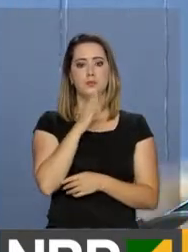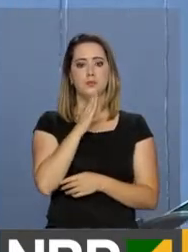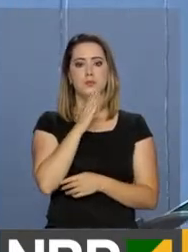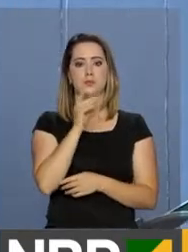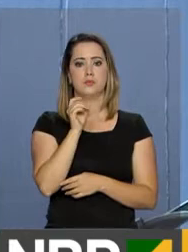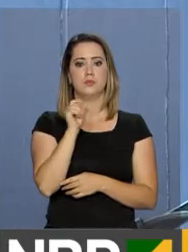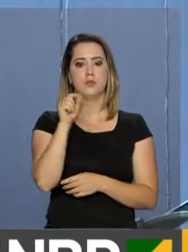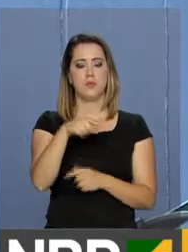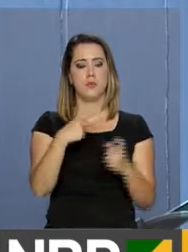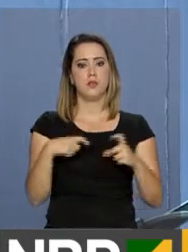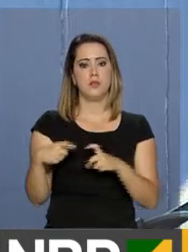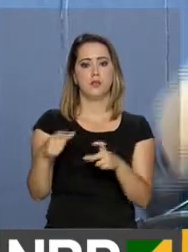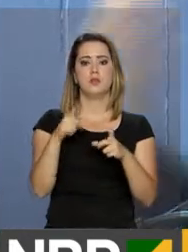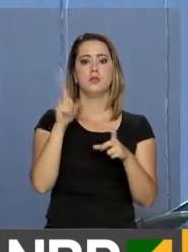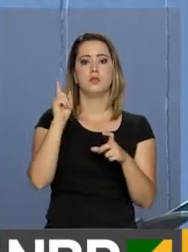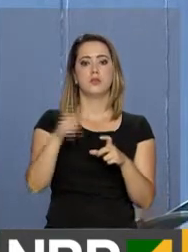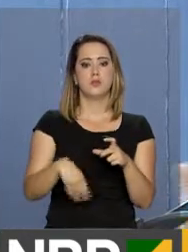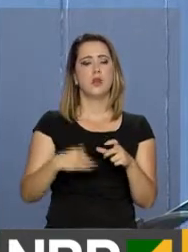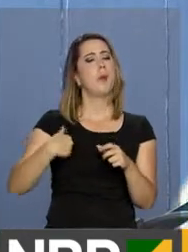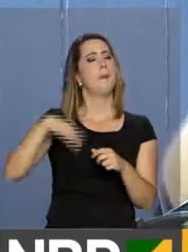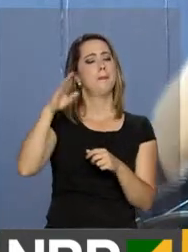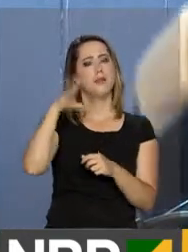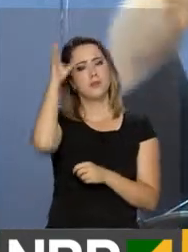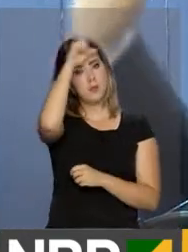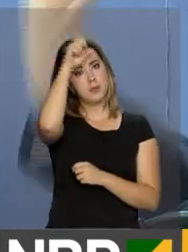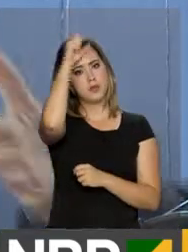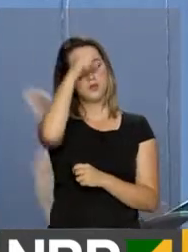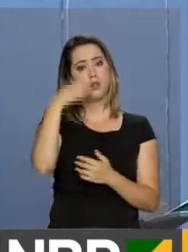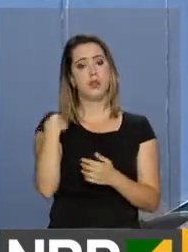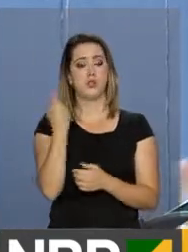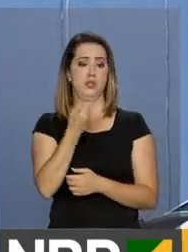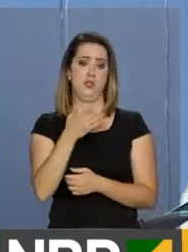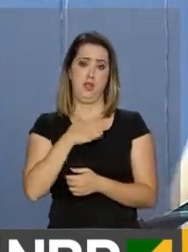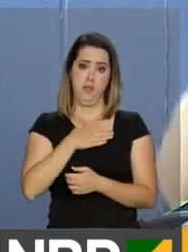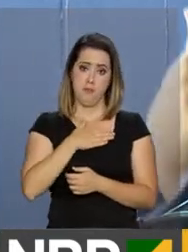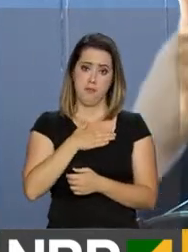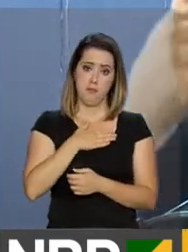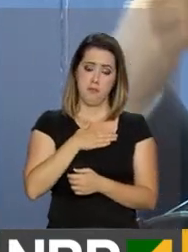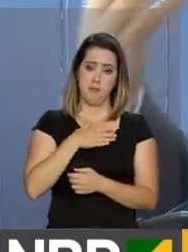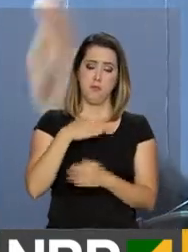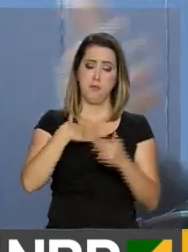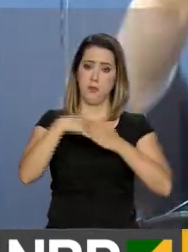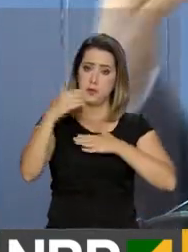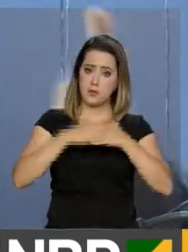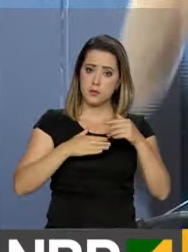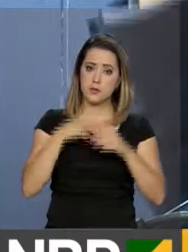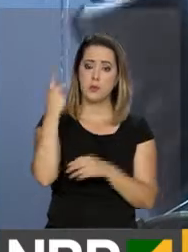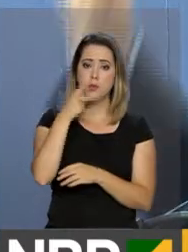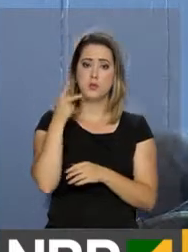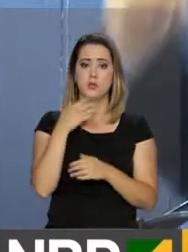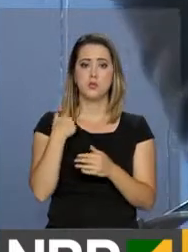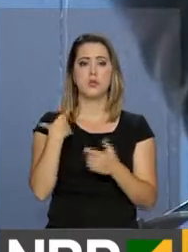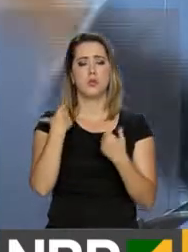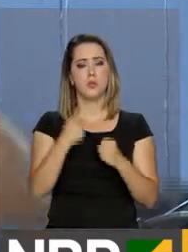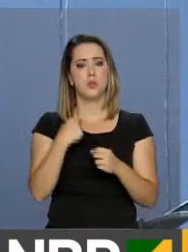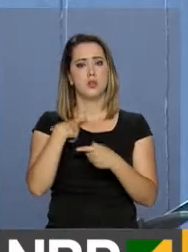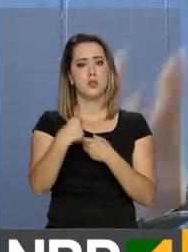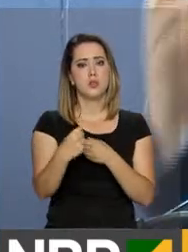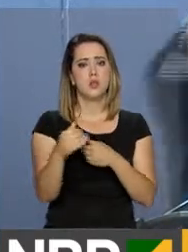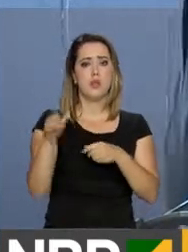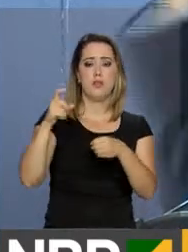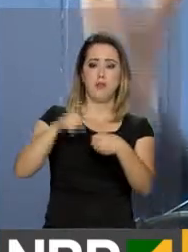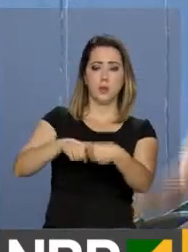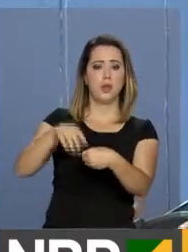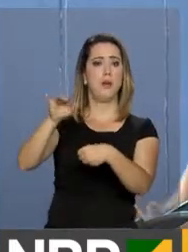conhecer essa região para mim é mais um aprendizado na minha formação política e nas condições que eu tenho de sair daqui, voltar para